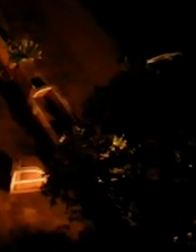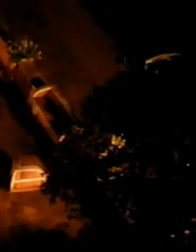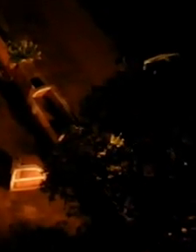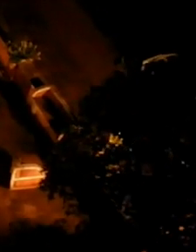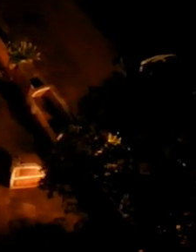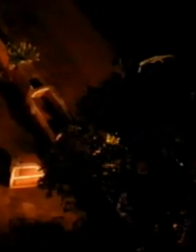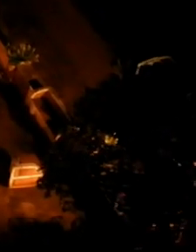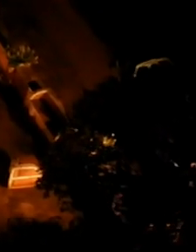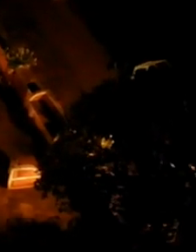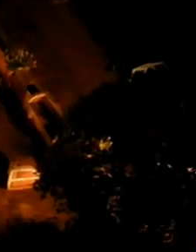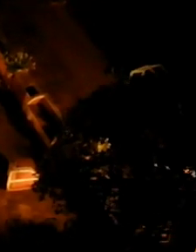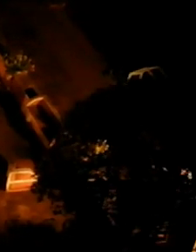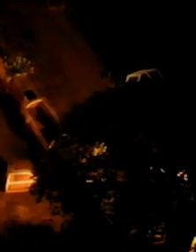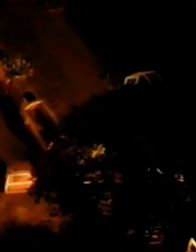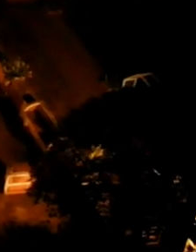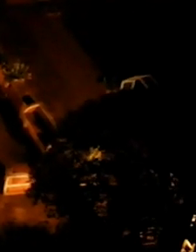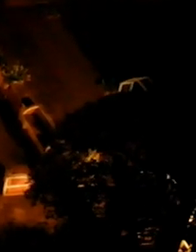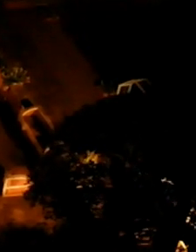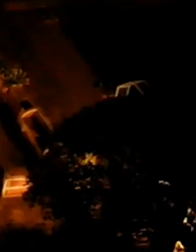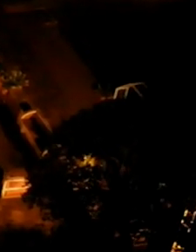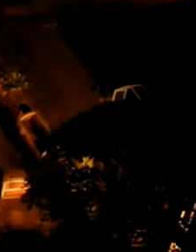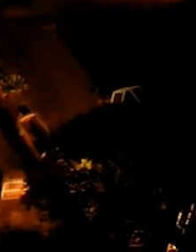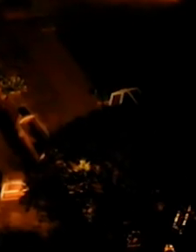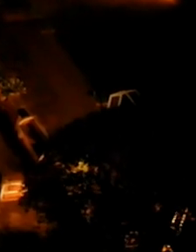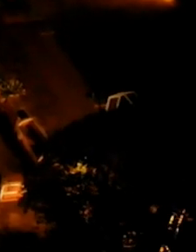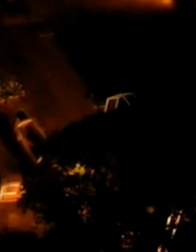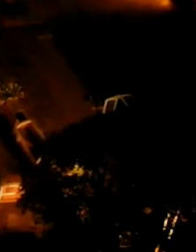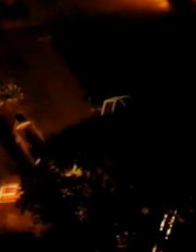Araçatuba, que a gente a